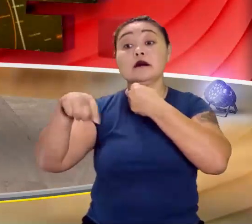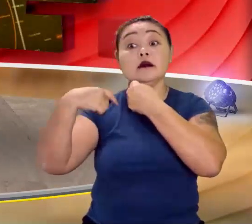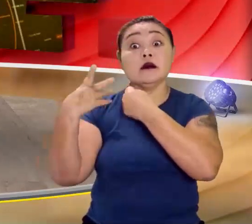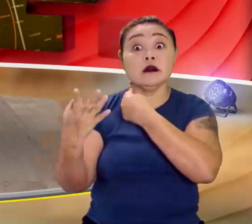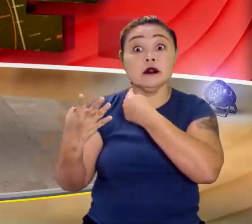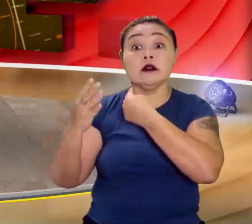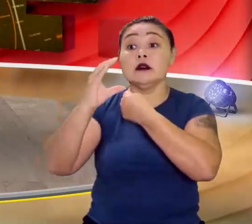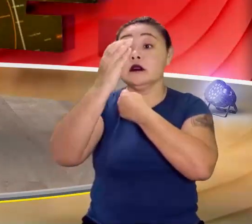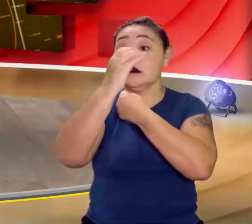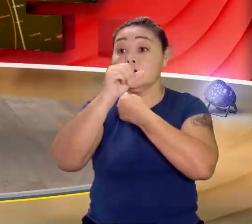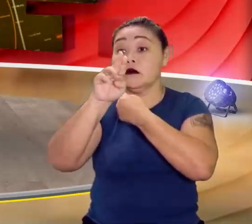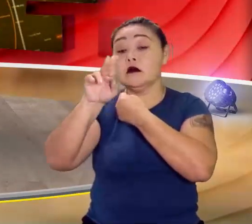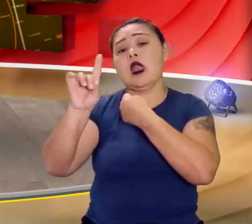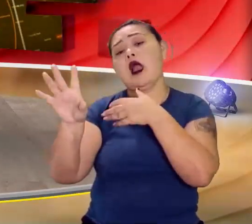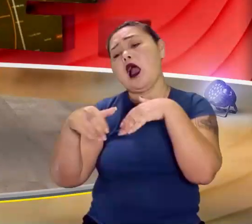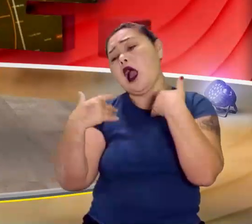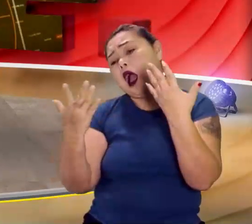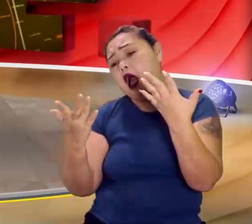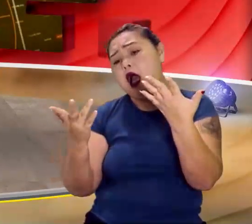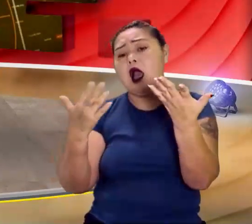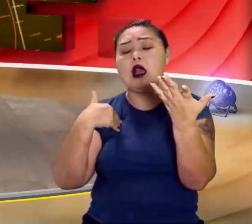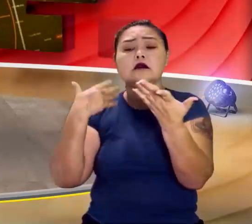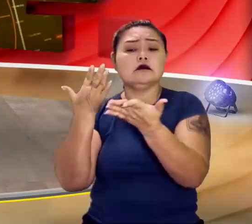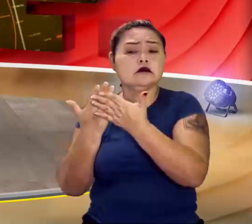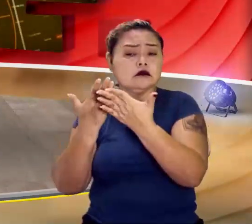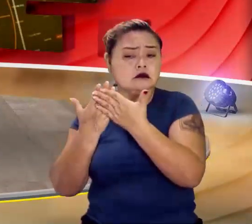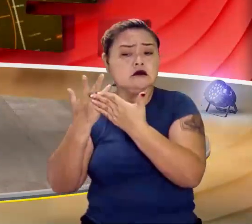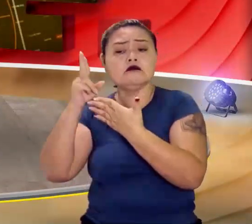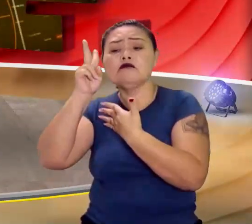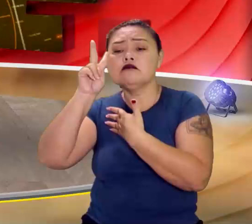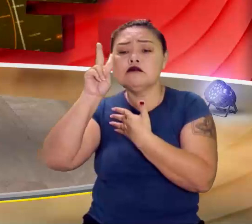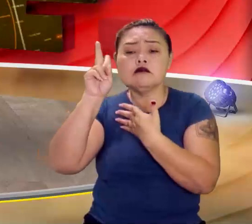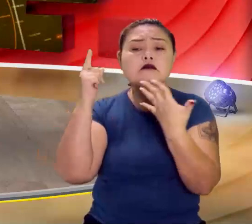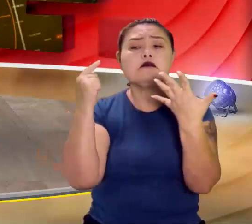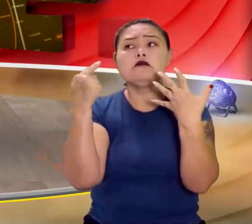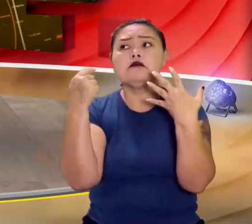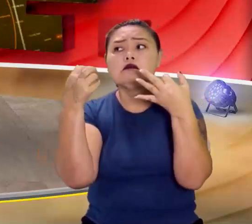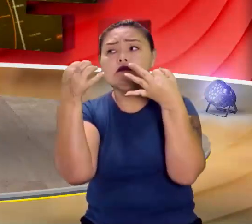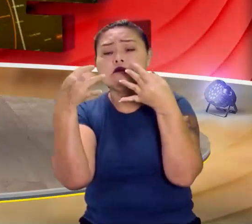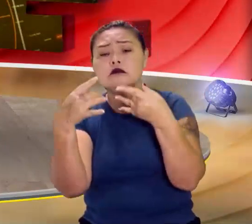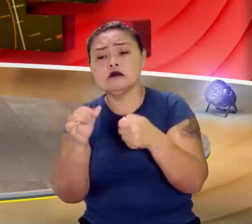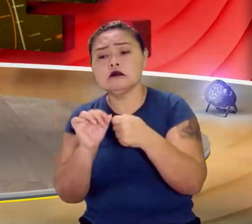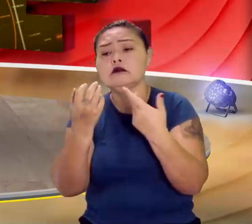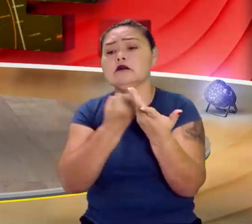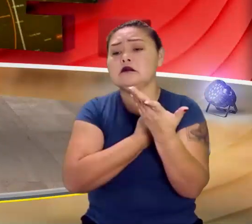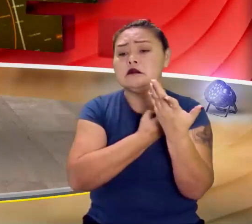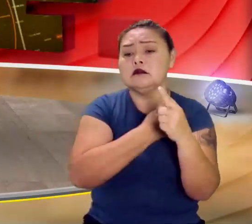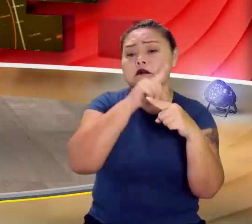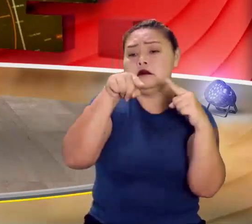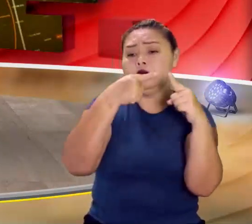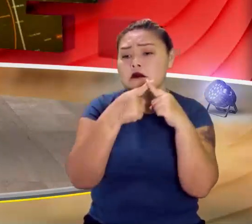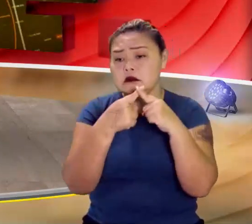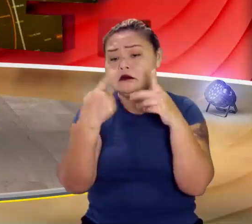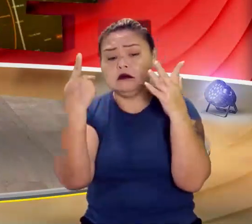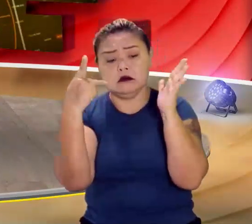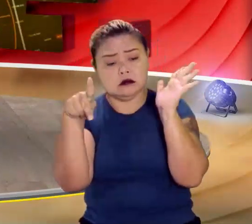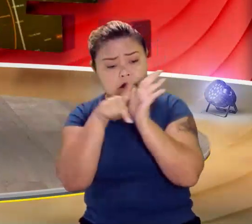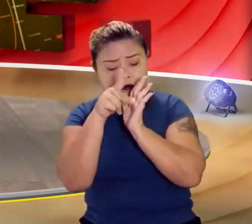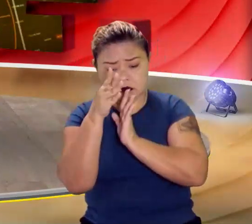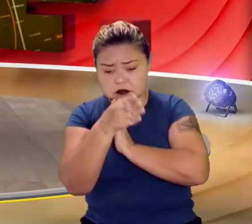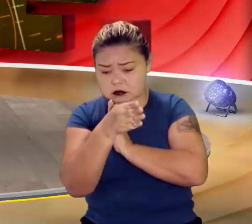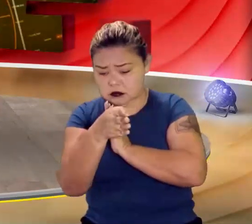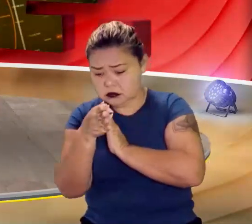Então o cubo tem... então peraí. Na aula eu lembro que tu explicou assim, o número que multiplicado por ele